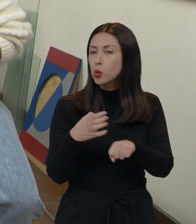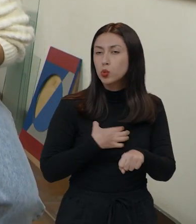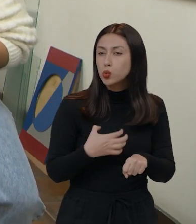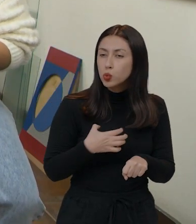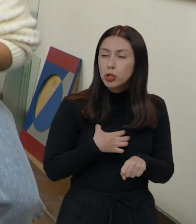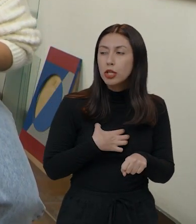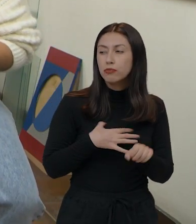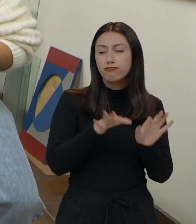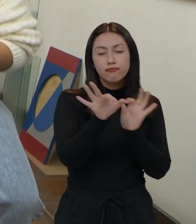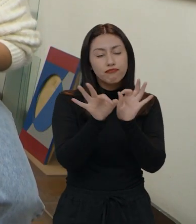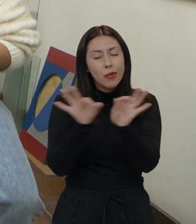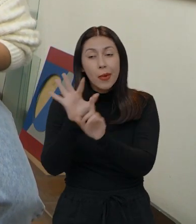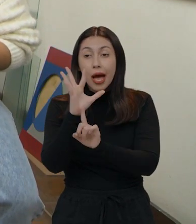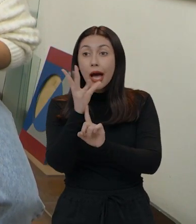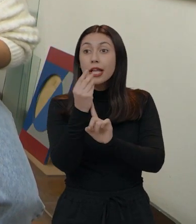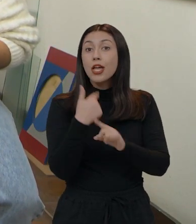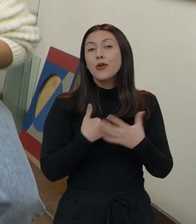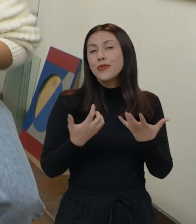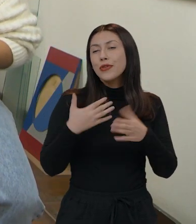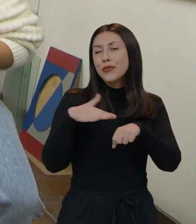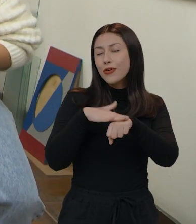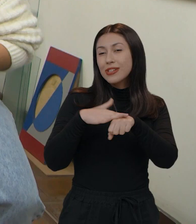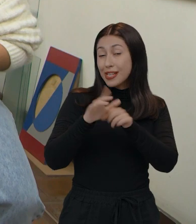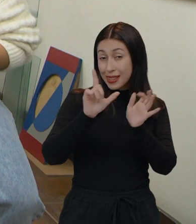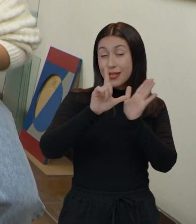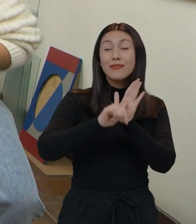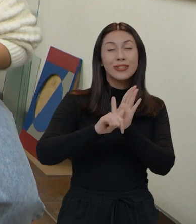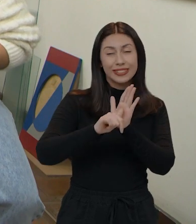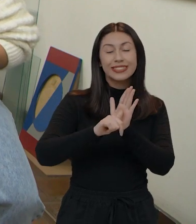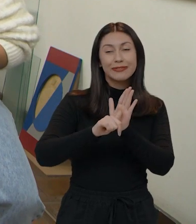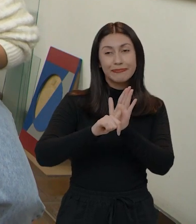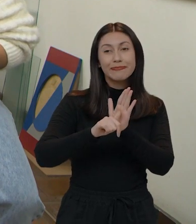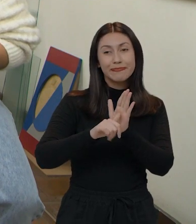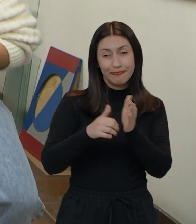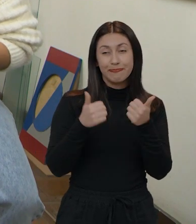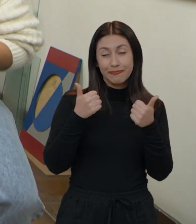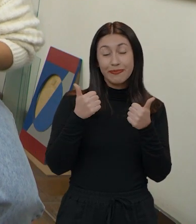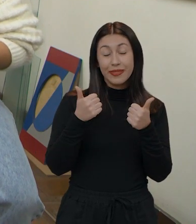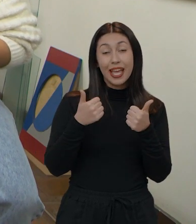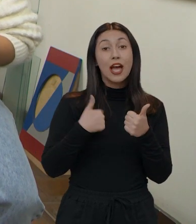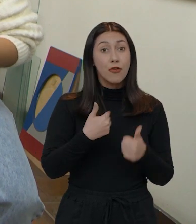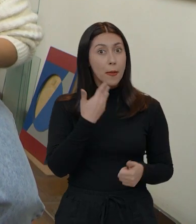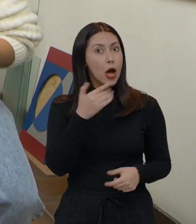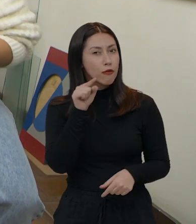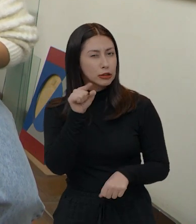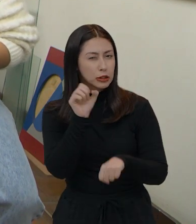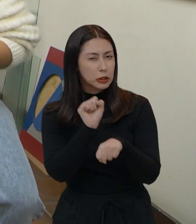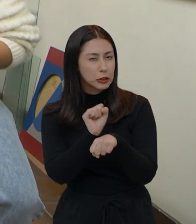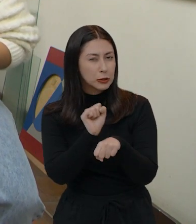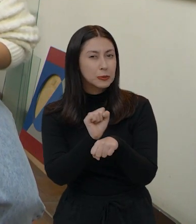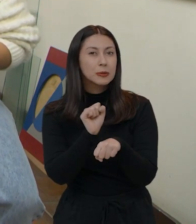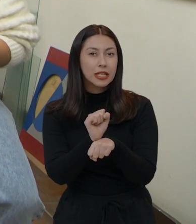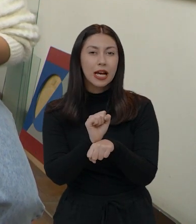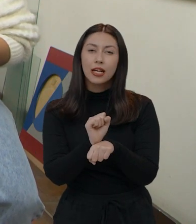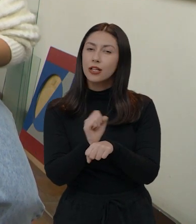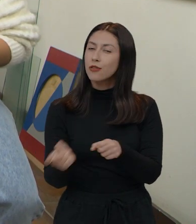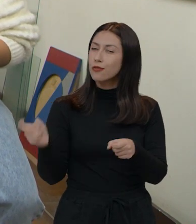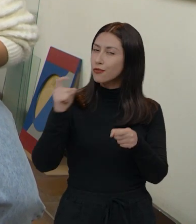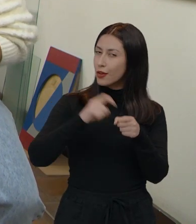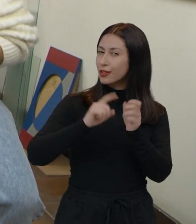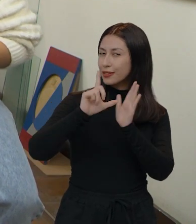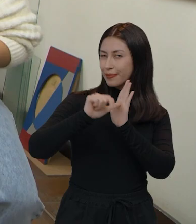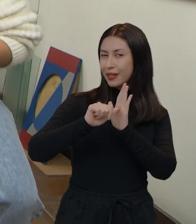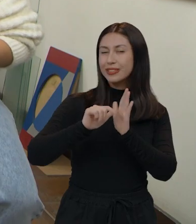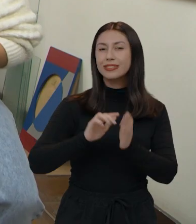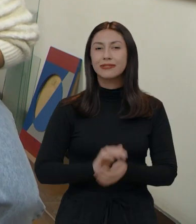você usa para produzir as suas obras, eu quero conversar mais no próximo bloco. Certo. Tá bom? Eu vou pedir para vocês esperarem aí e a gente